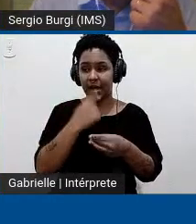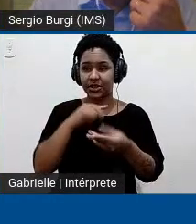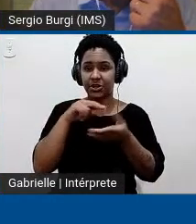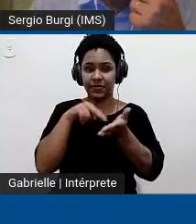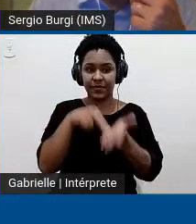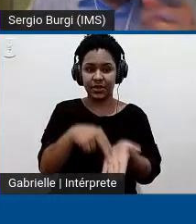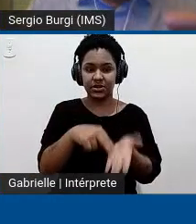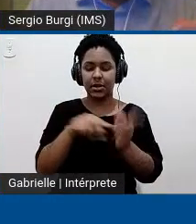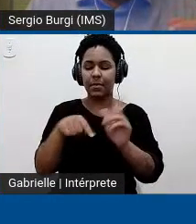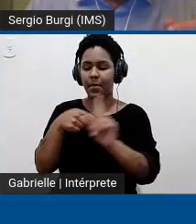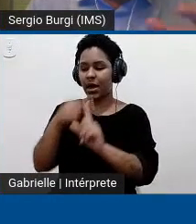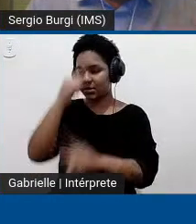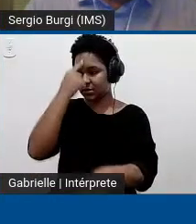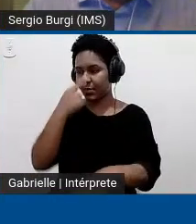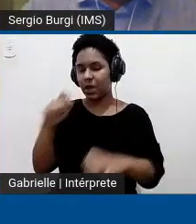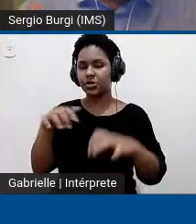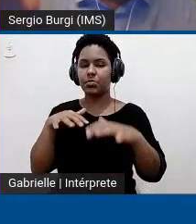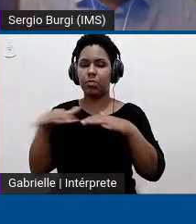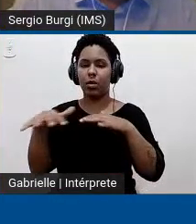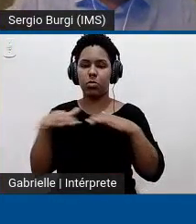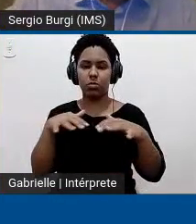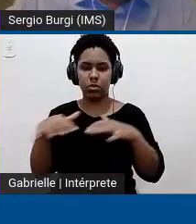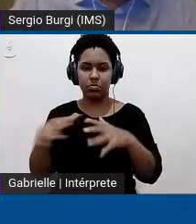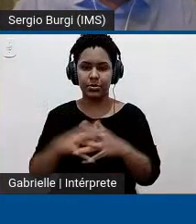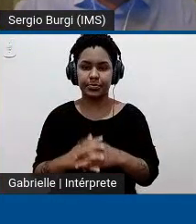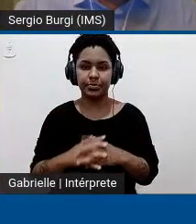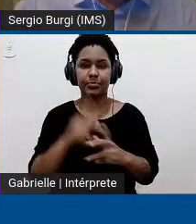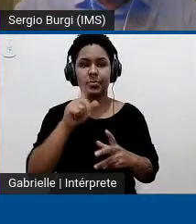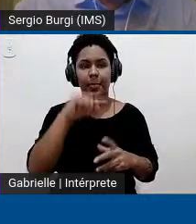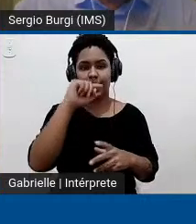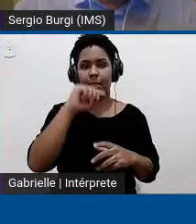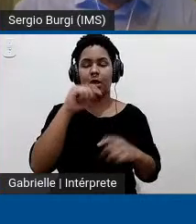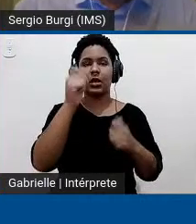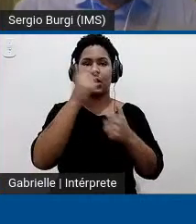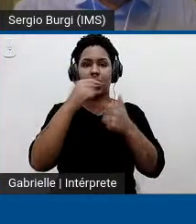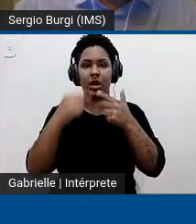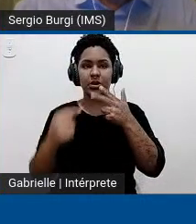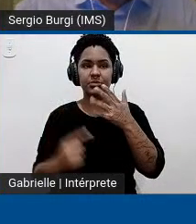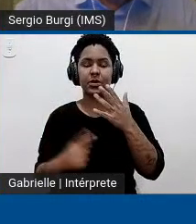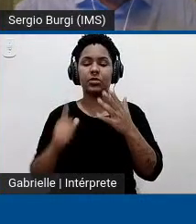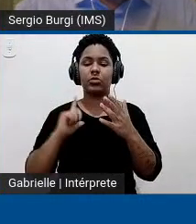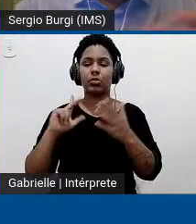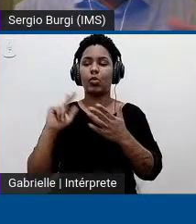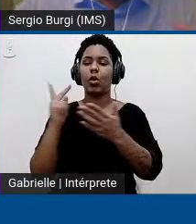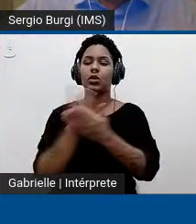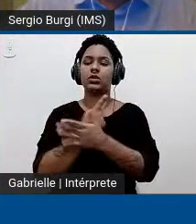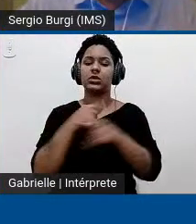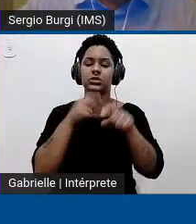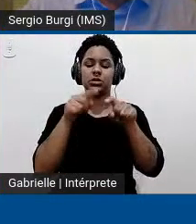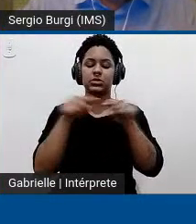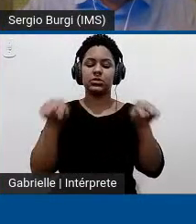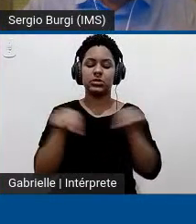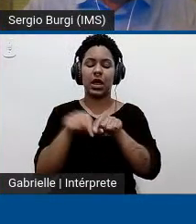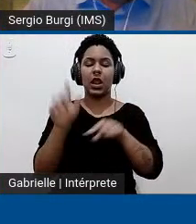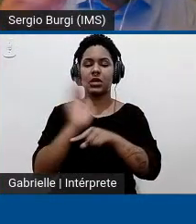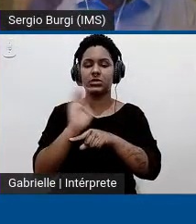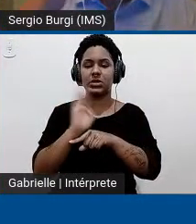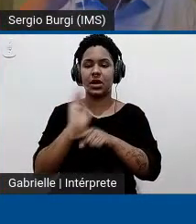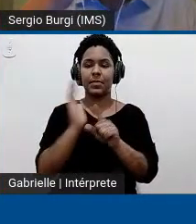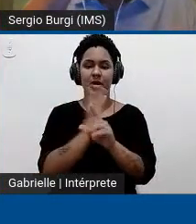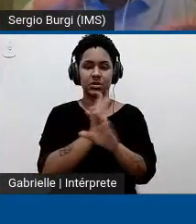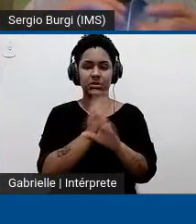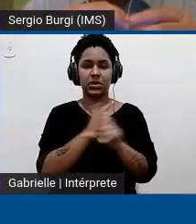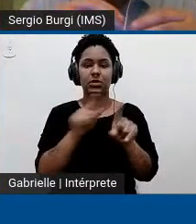em movimento. Aspectos que ocorriam nas salas de cinema nas cidades, né, que começava a se implantar nas